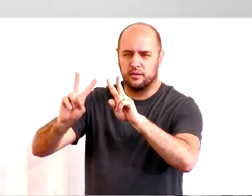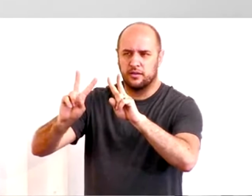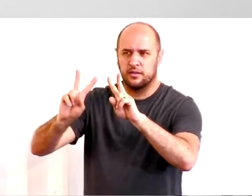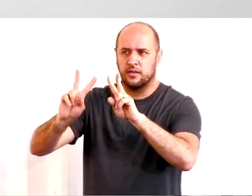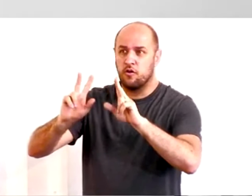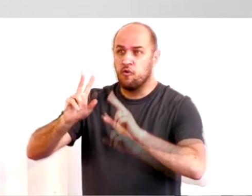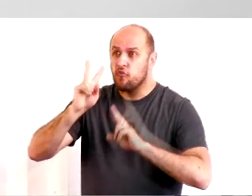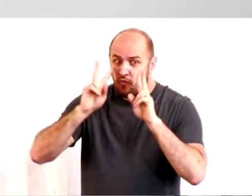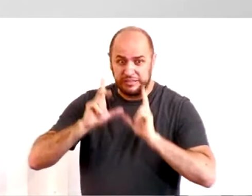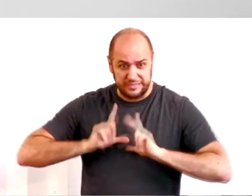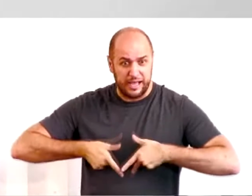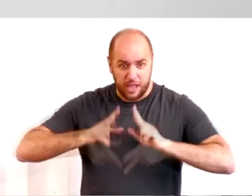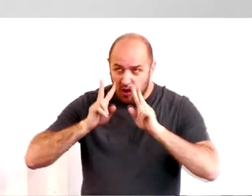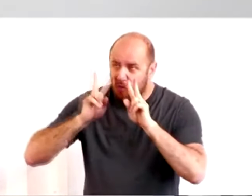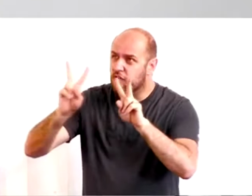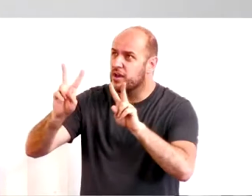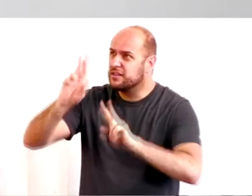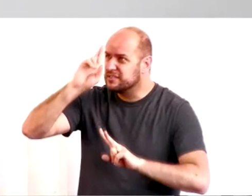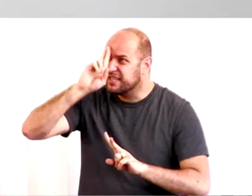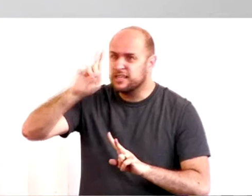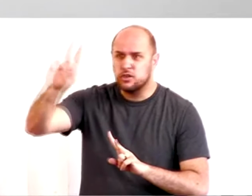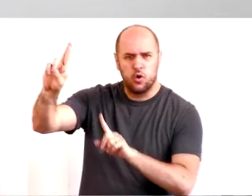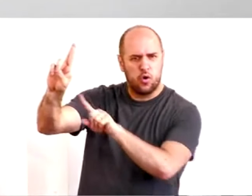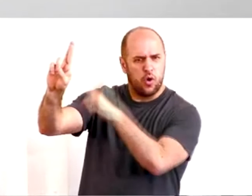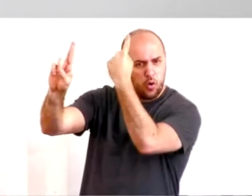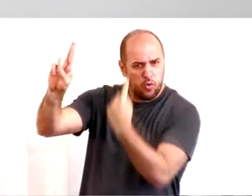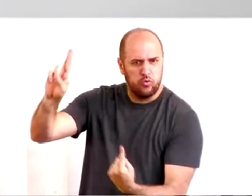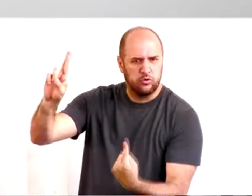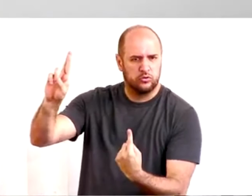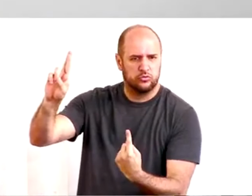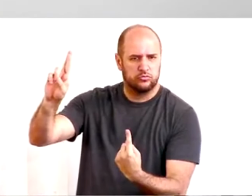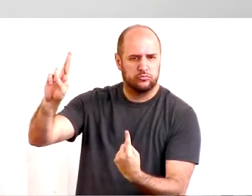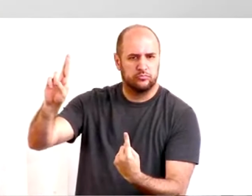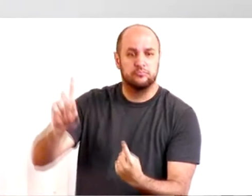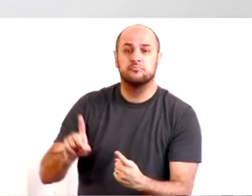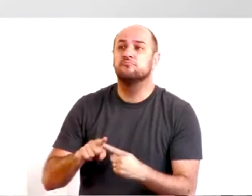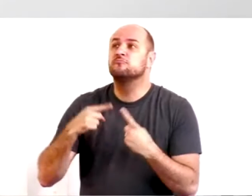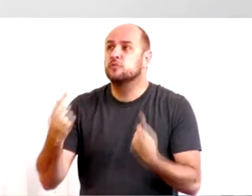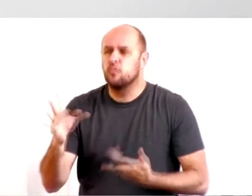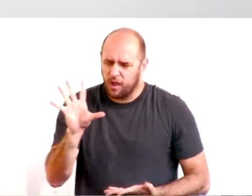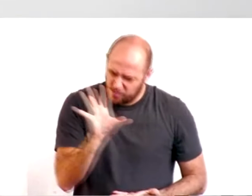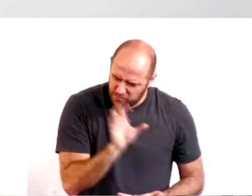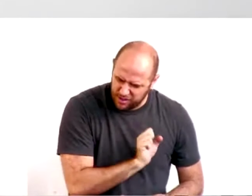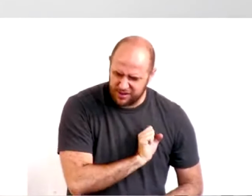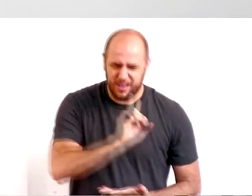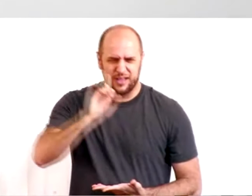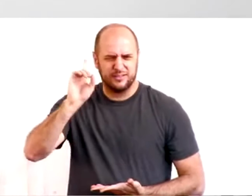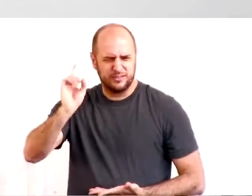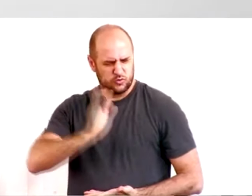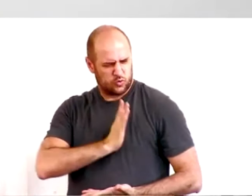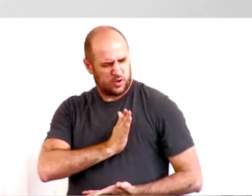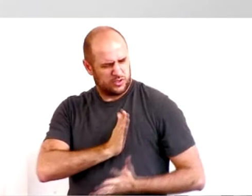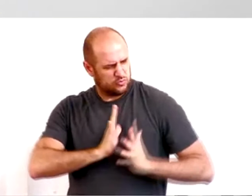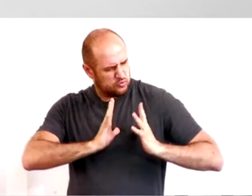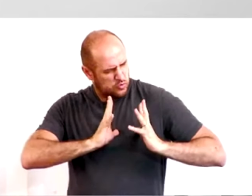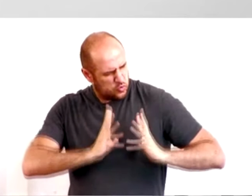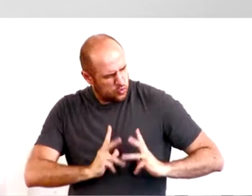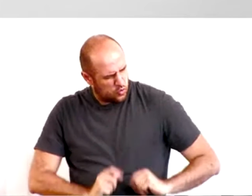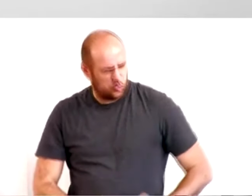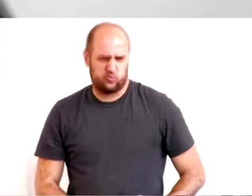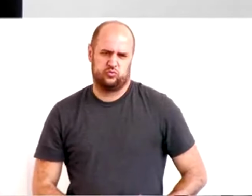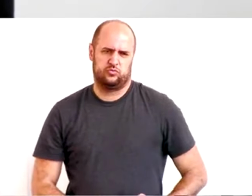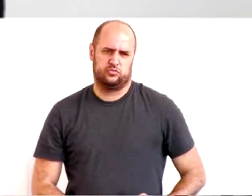é o único Senhor. Portanto, amarás o Senhor teu Deus de todo o teu coração,